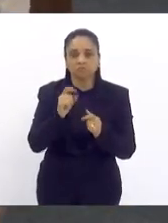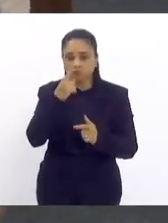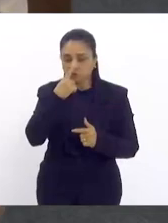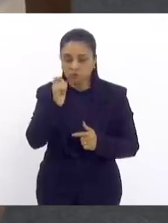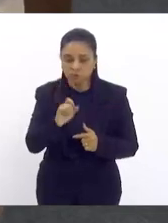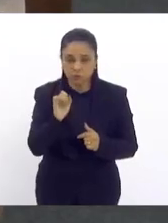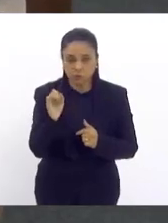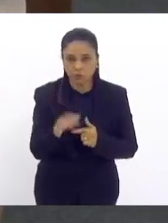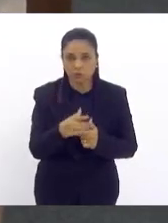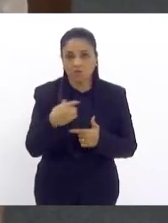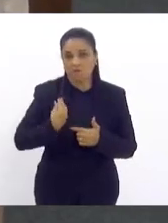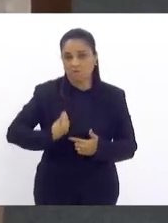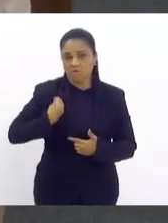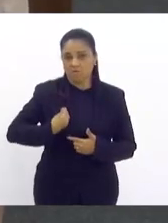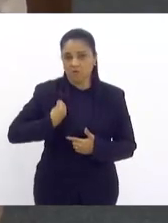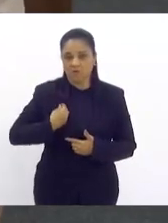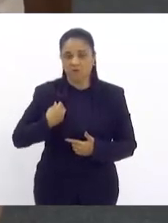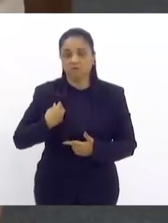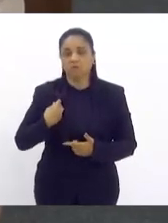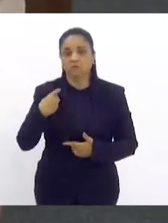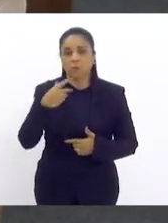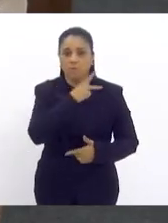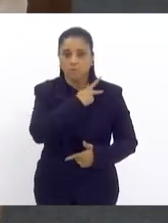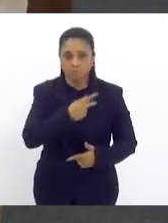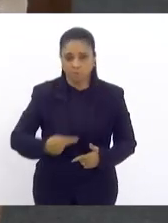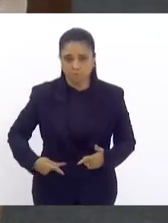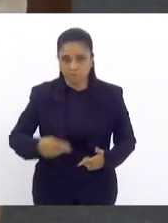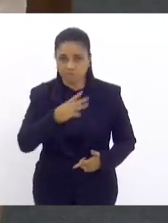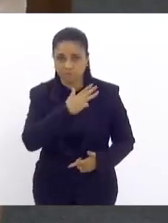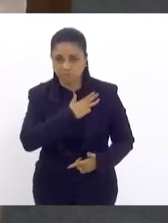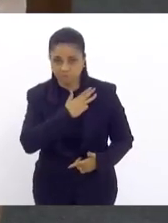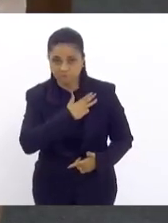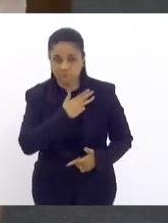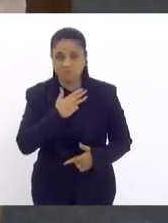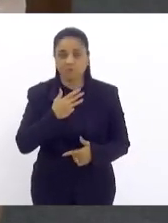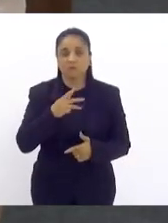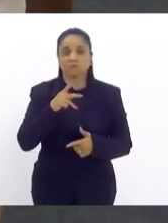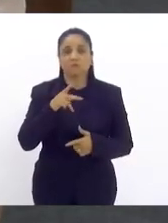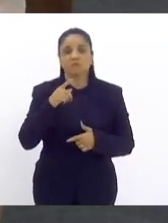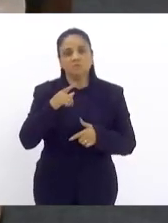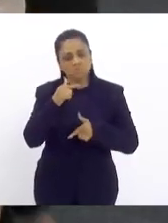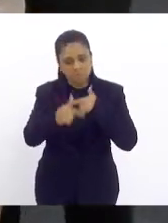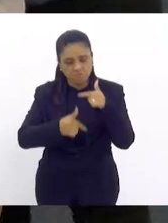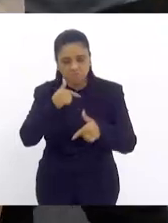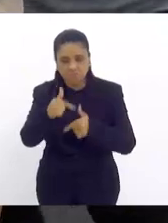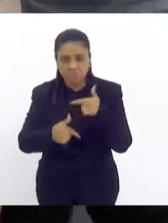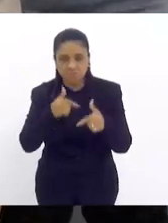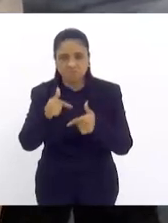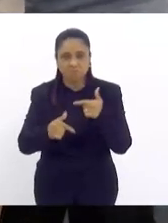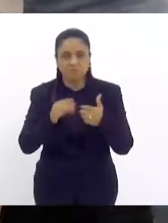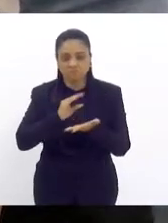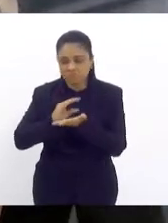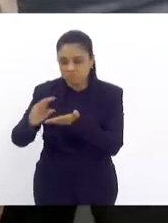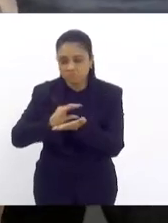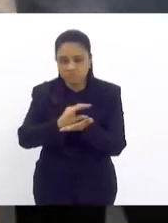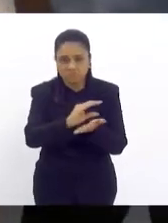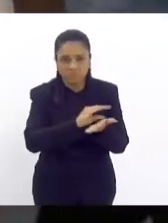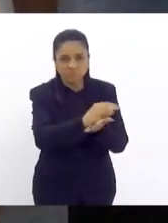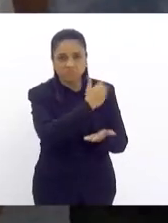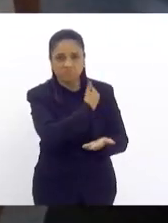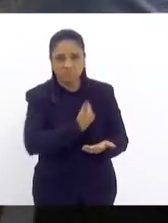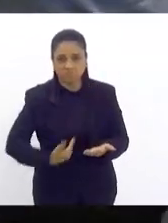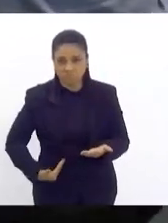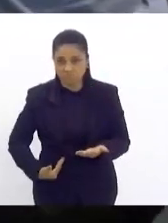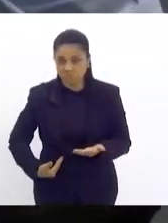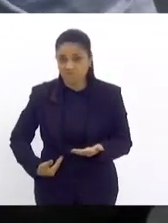popular da história do Brasil e o presidente que mais fez em termos de investimento público do